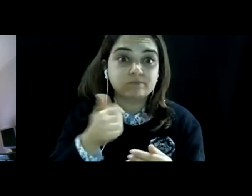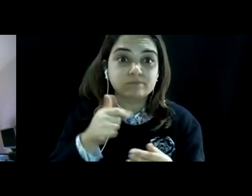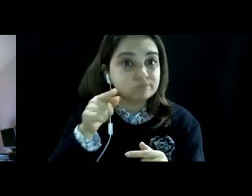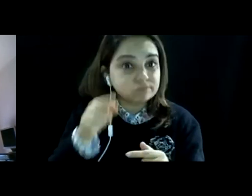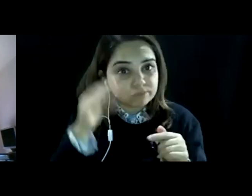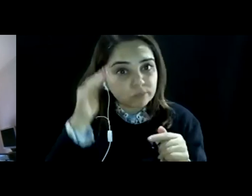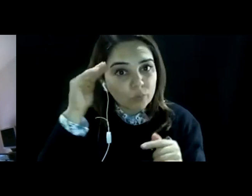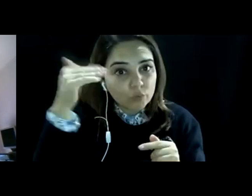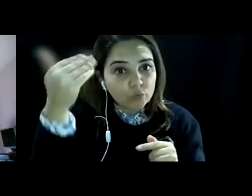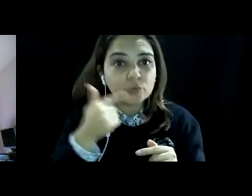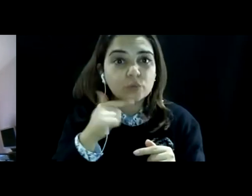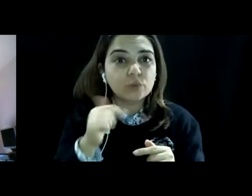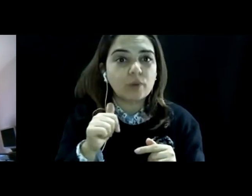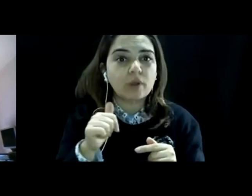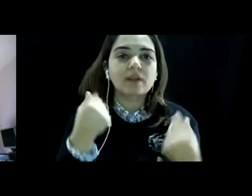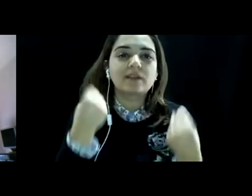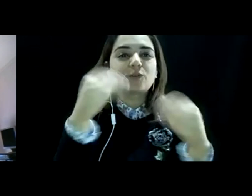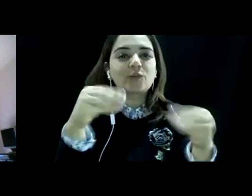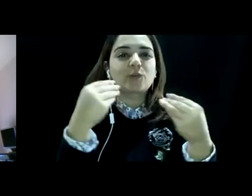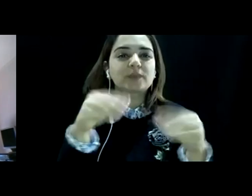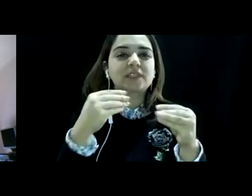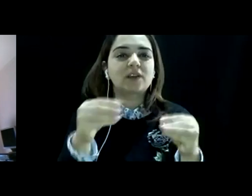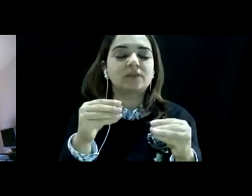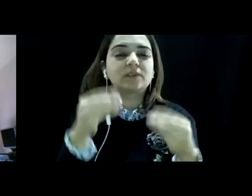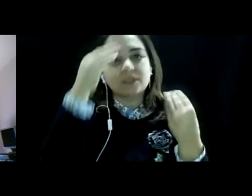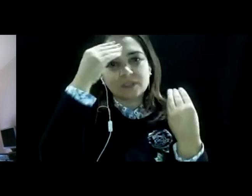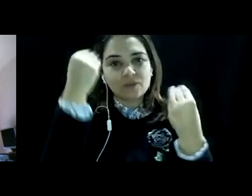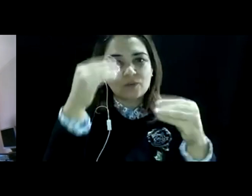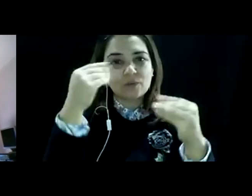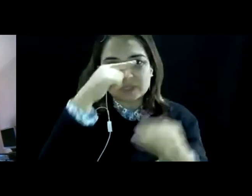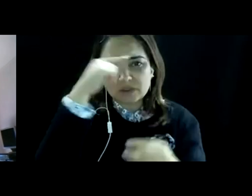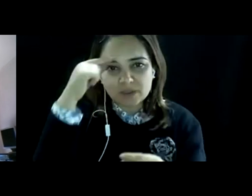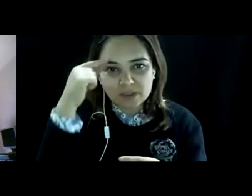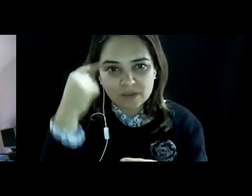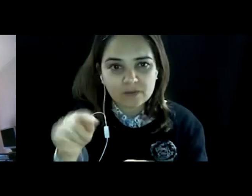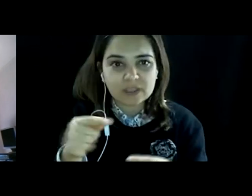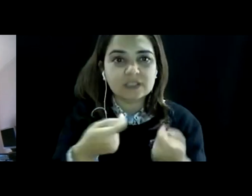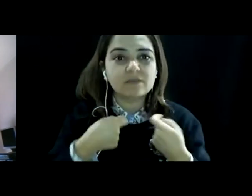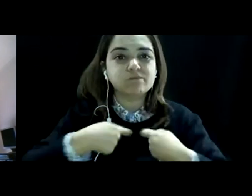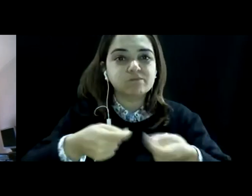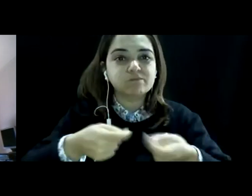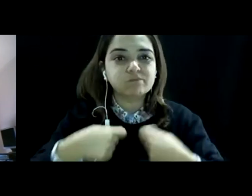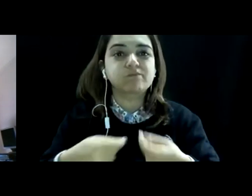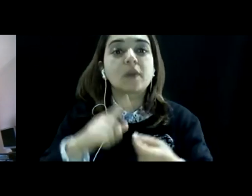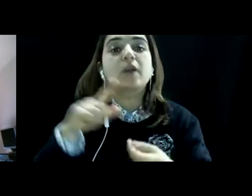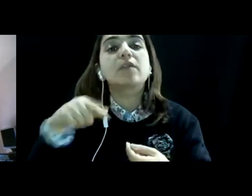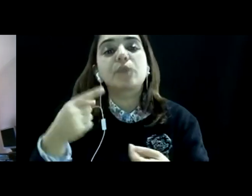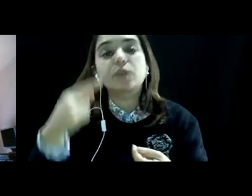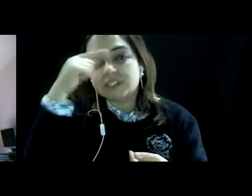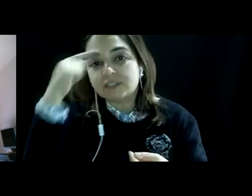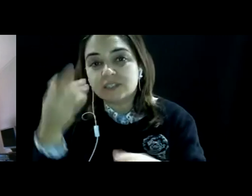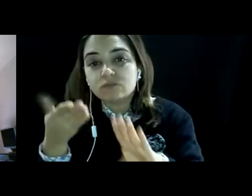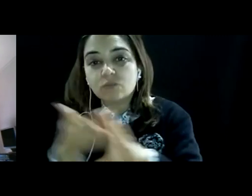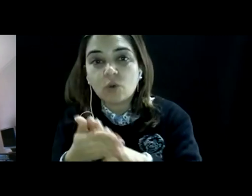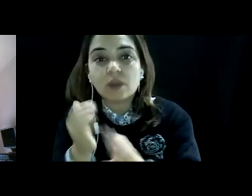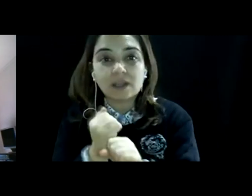nossos jovens. Formá-los, dados a formação que é difícil, que é dispendiosa, depois colocá-los no mercado de trabalho que